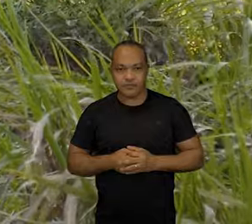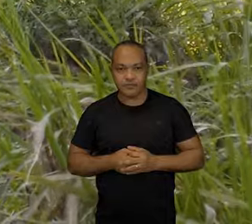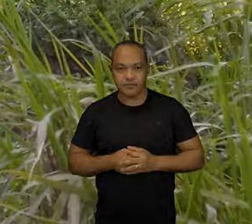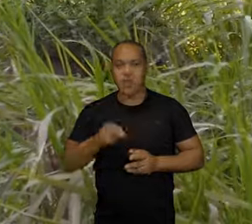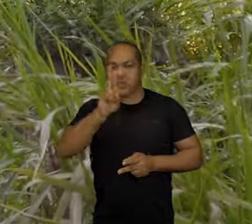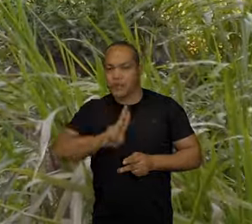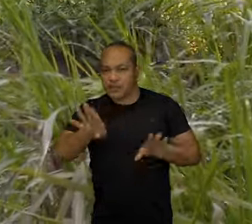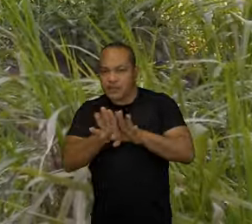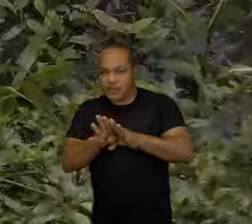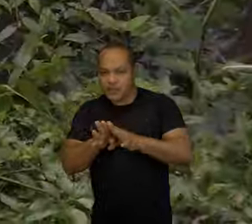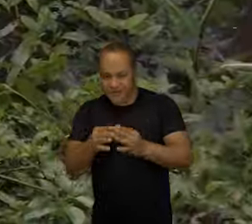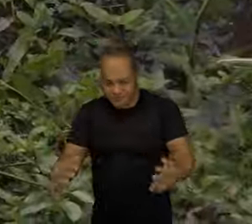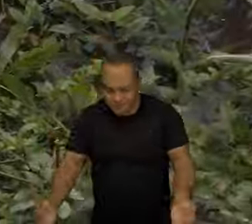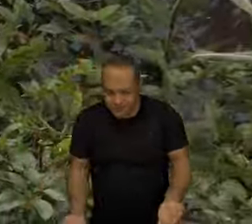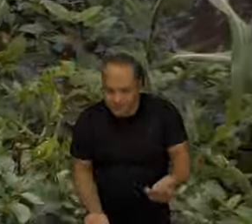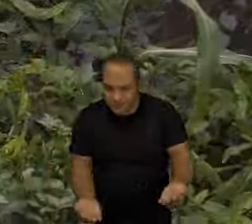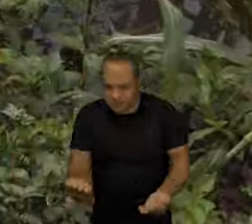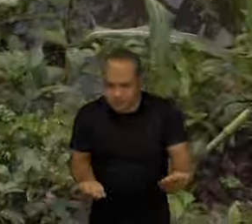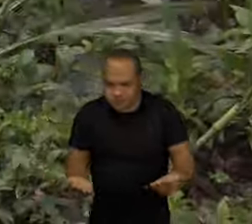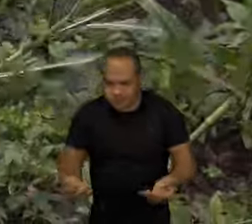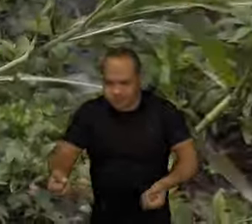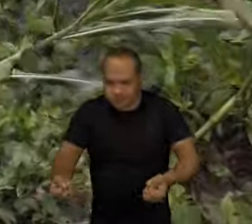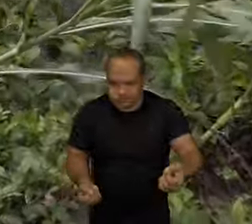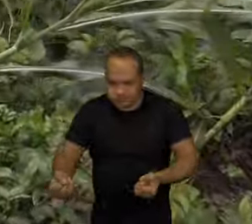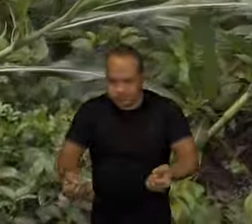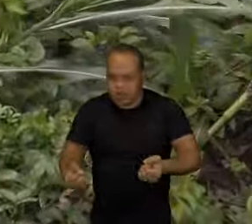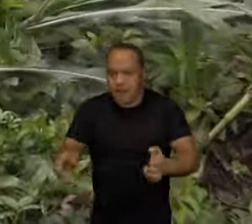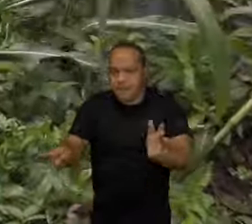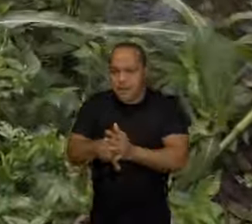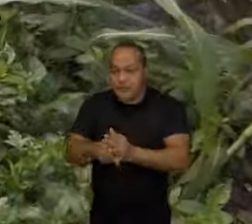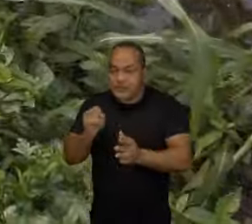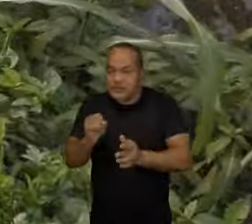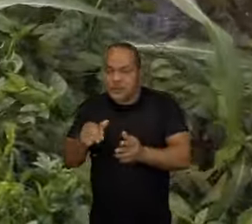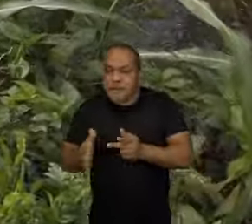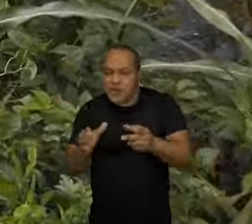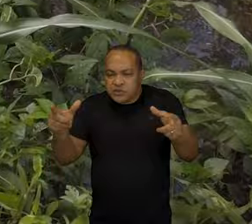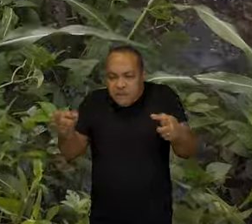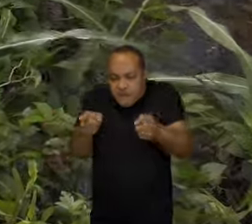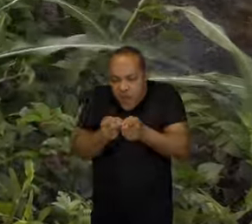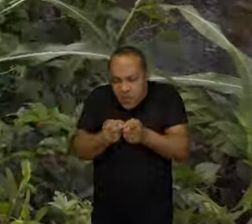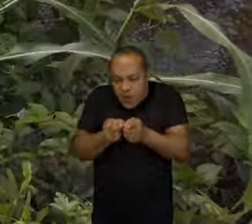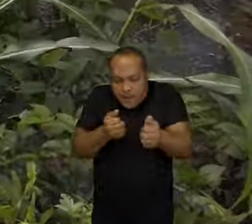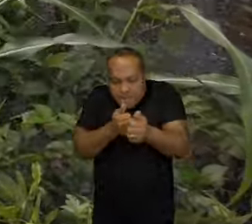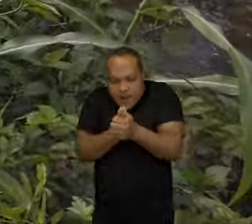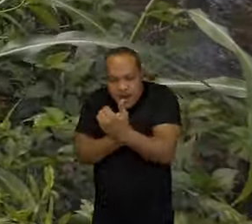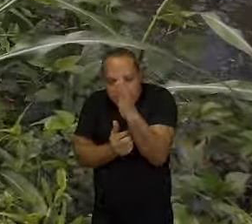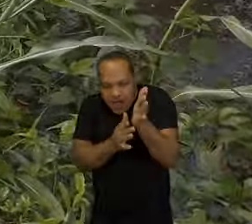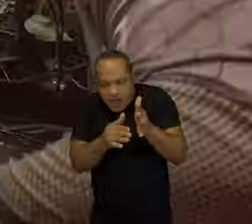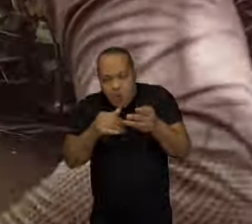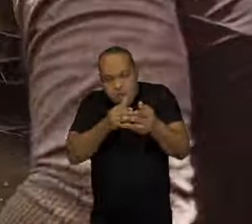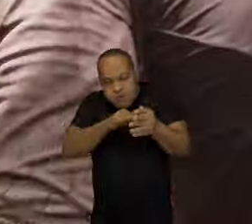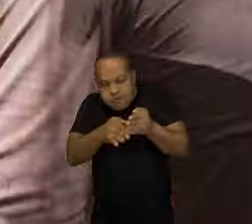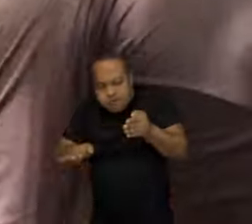Nós utilizamos as peneiras, que são importantes para coletar espécies de pequeno porte que vivem junto à vegetação ou